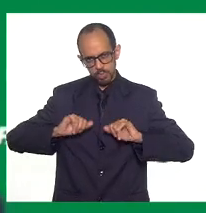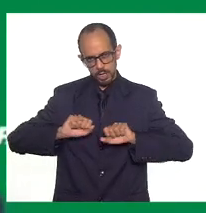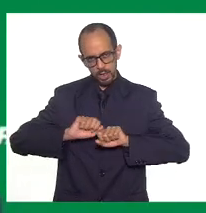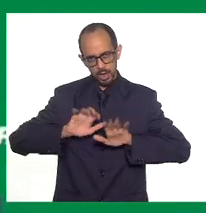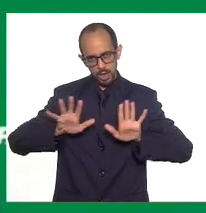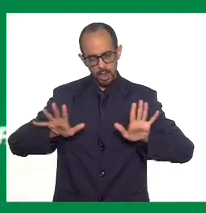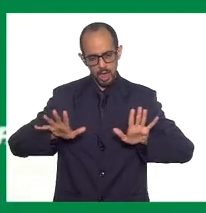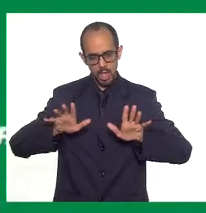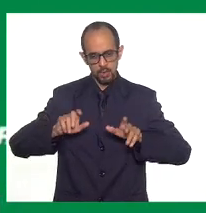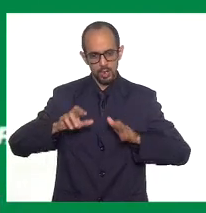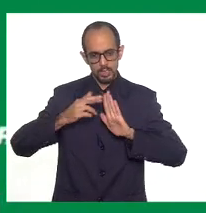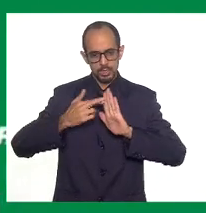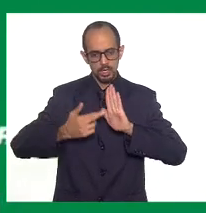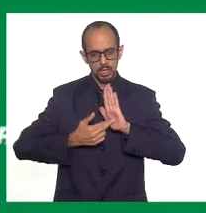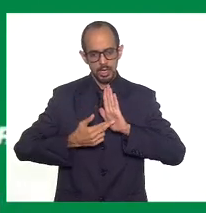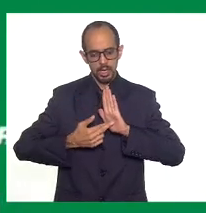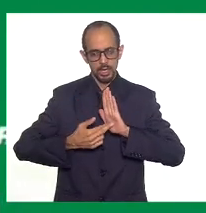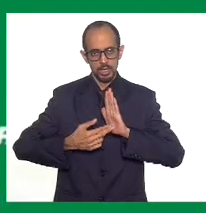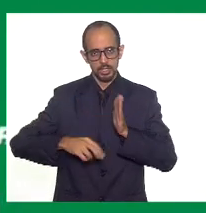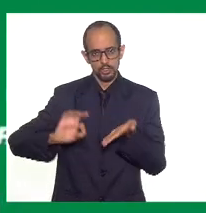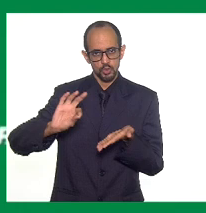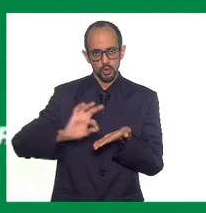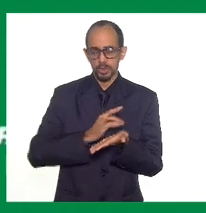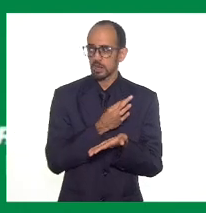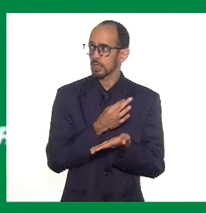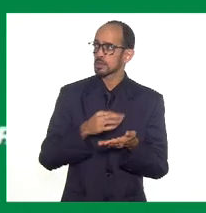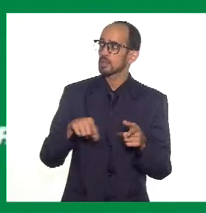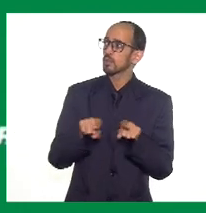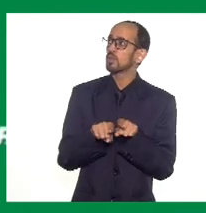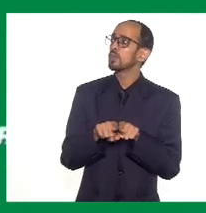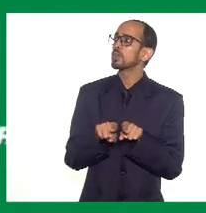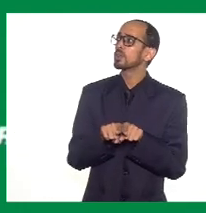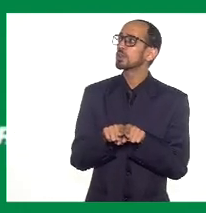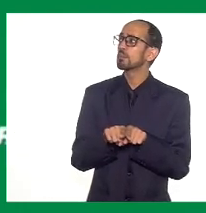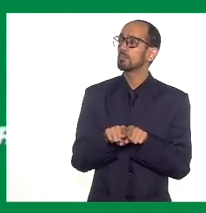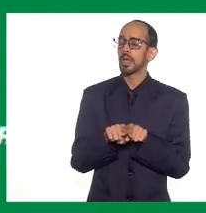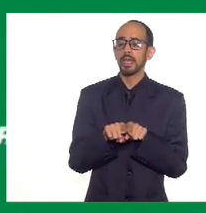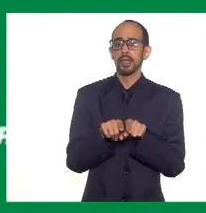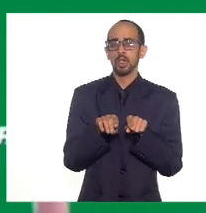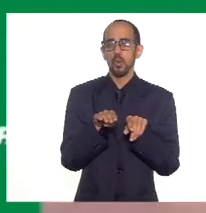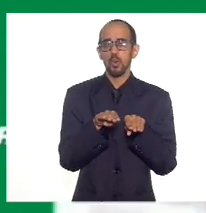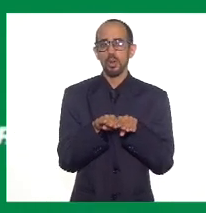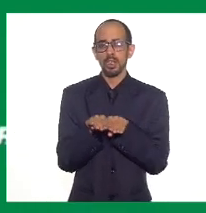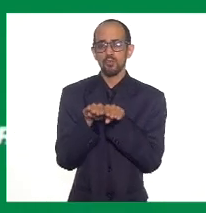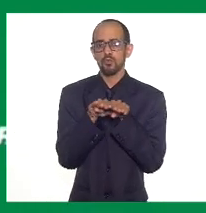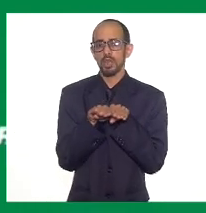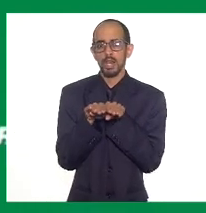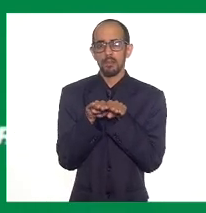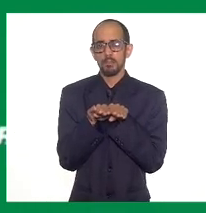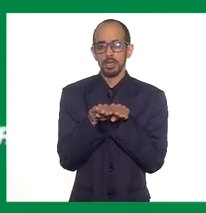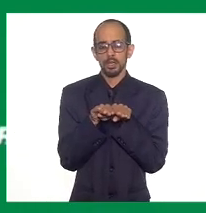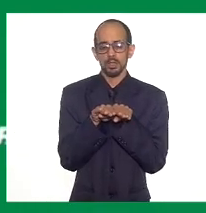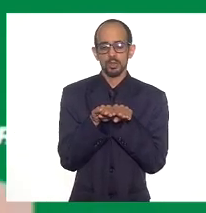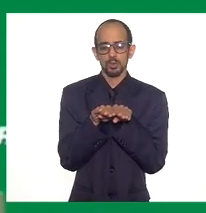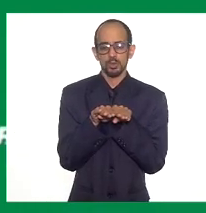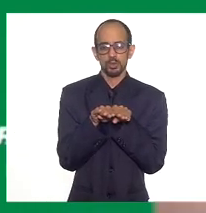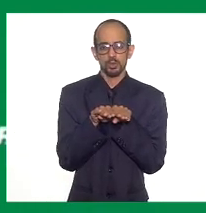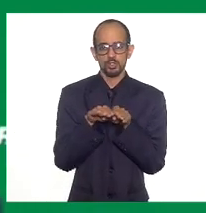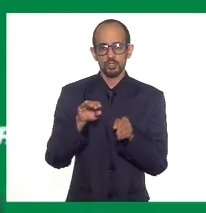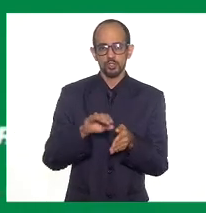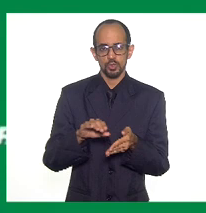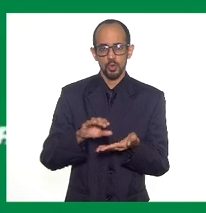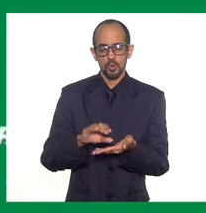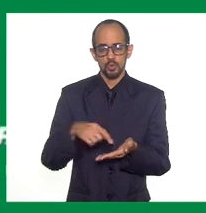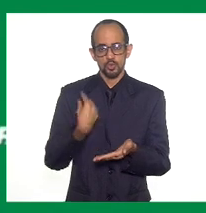regras de contratação e o nivelamento de informações, né, entre os nossos fornecedores, potenciais fornecedores.